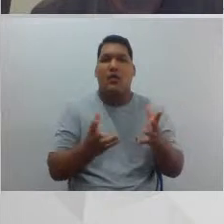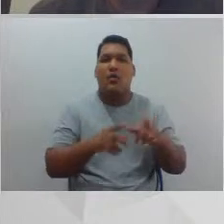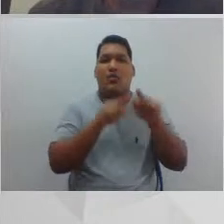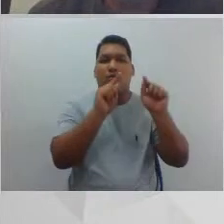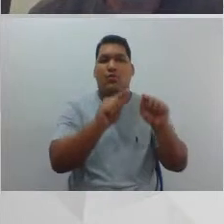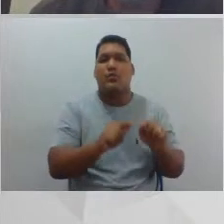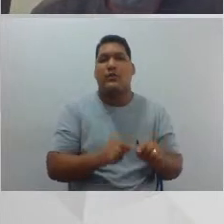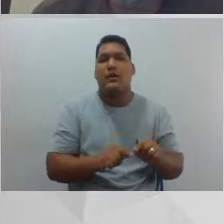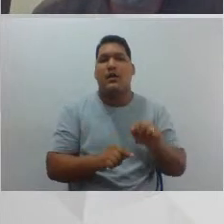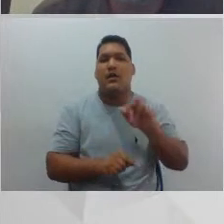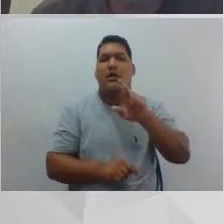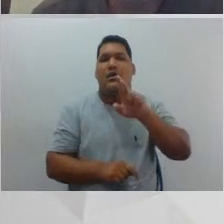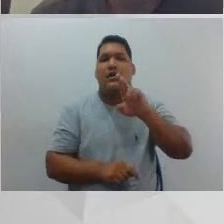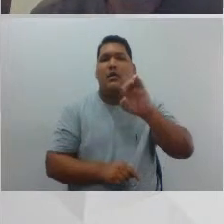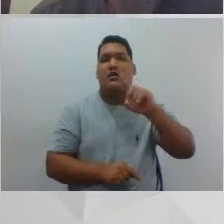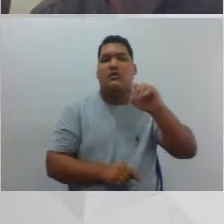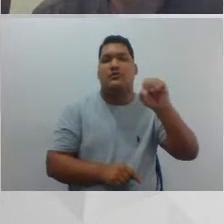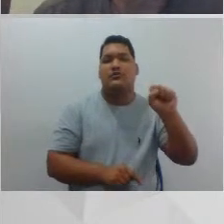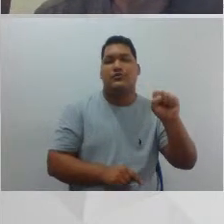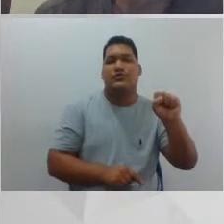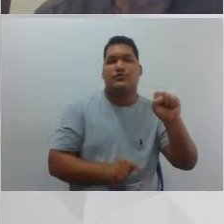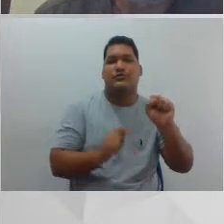essas redes neurais